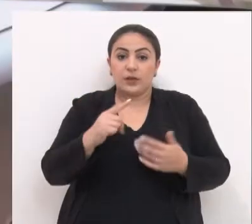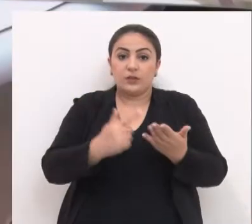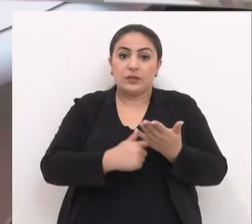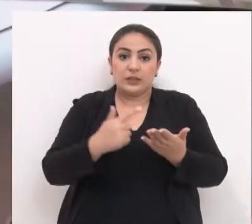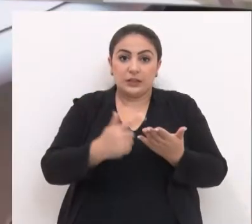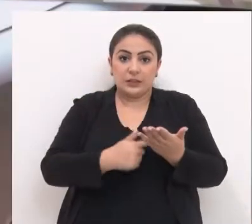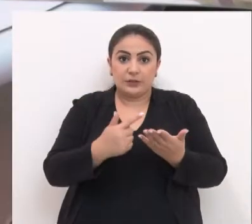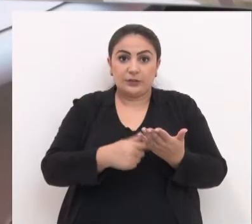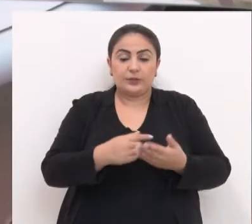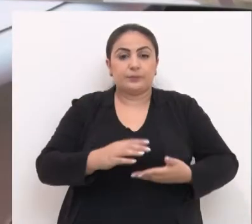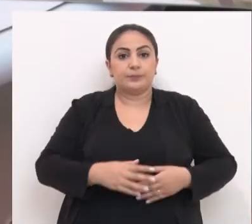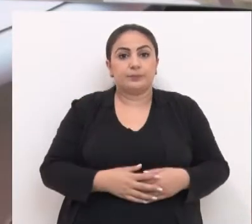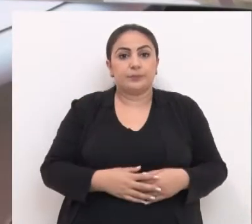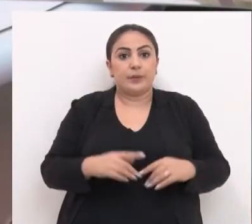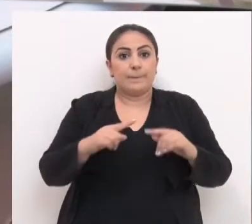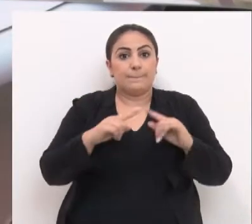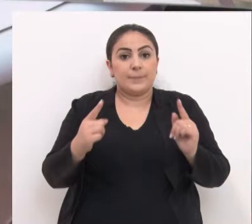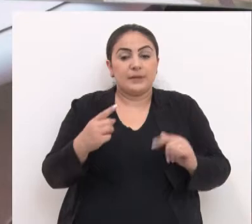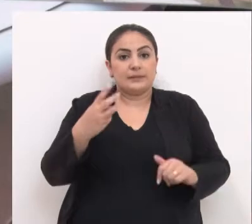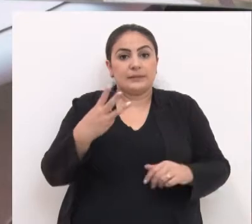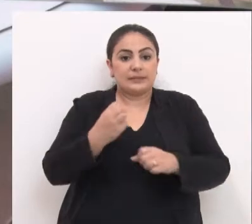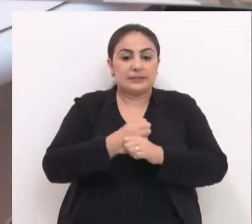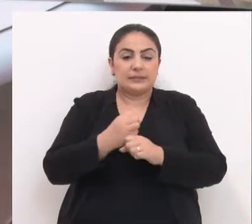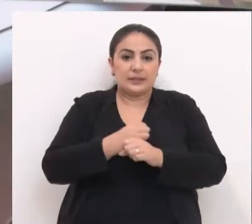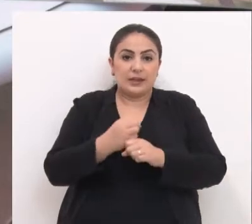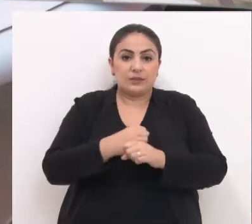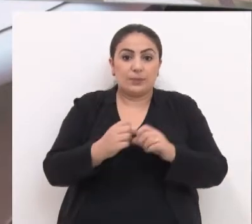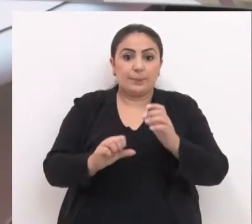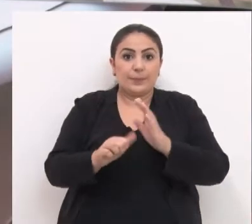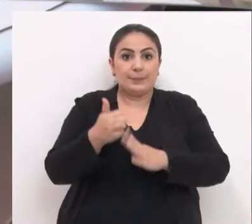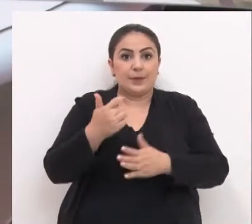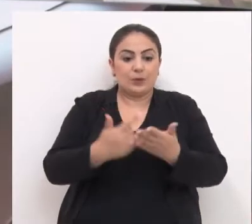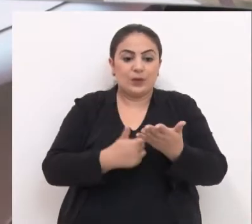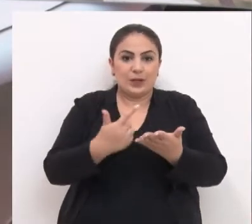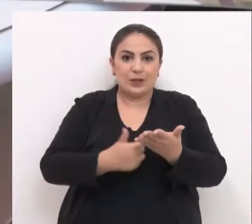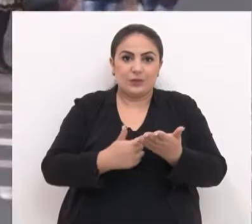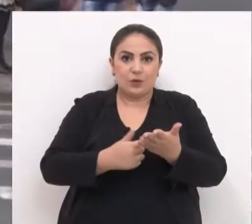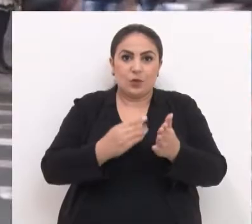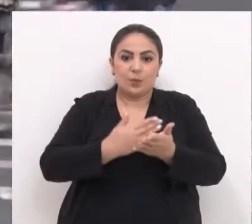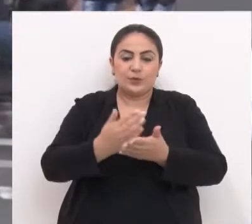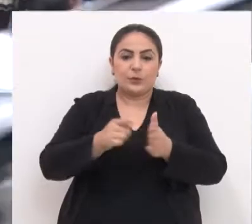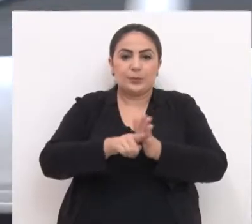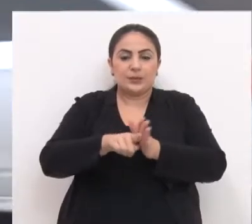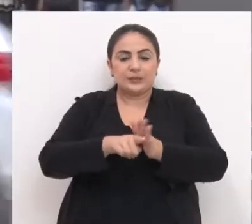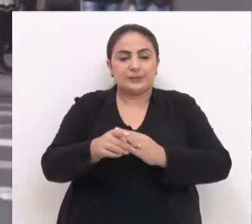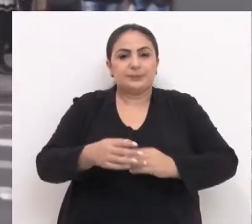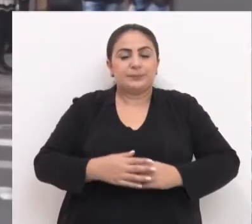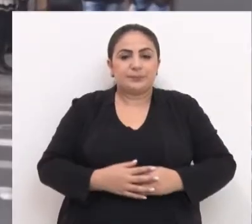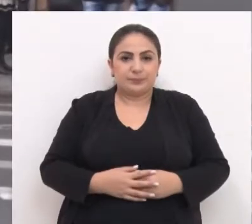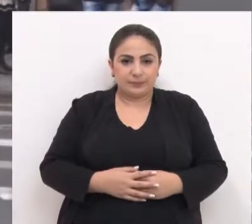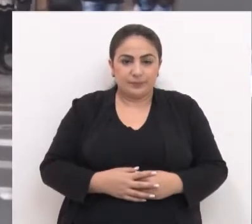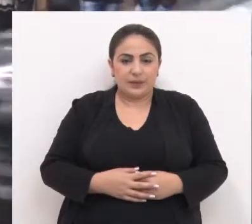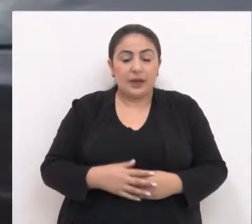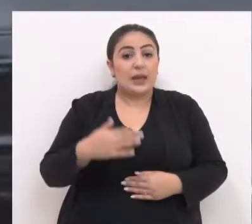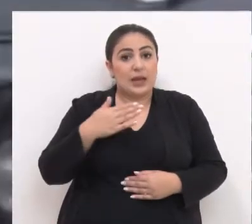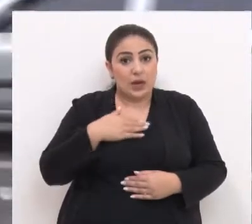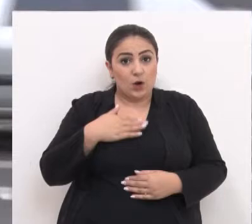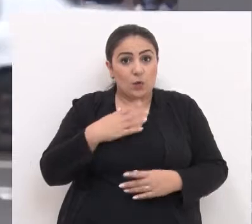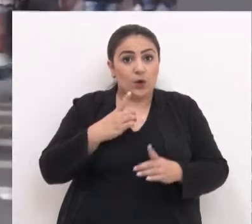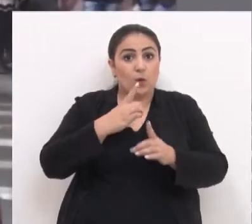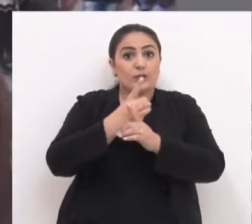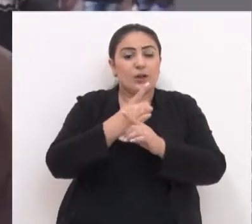Mas há 13 anos, sua primeira obra nasceu de uma pesquisa. Eu tinha encontrado um livreto